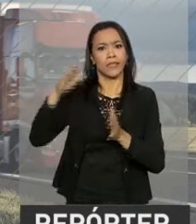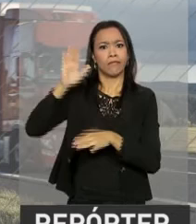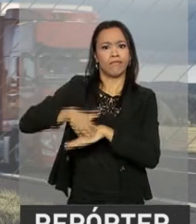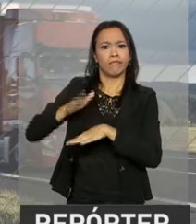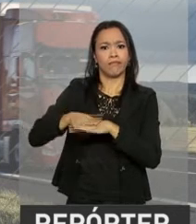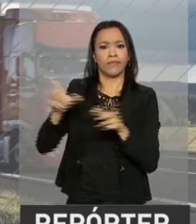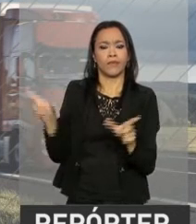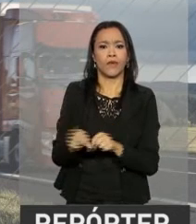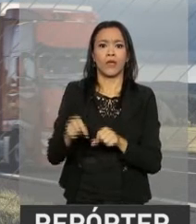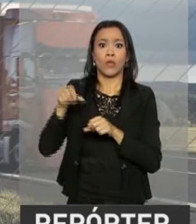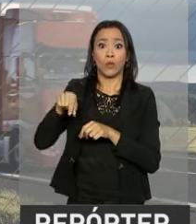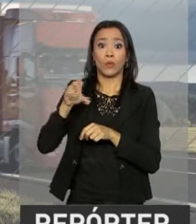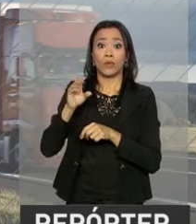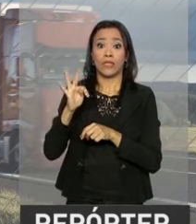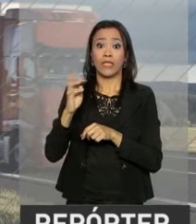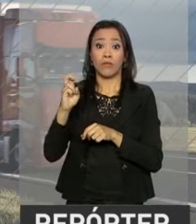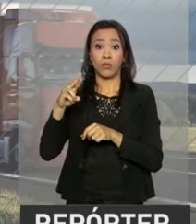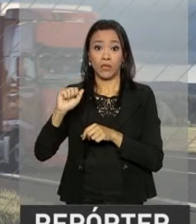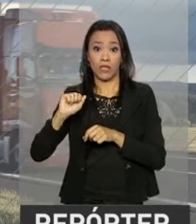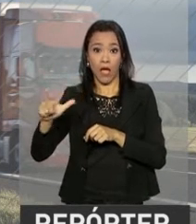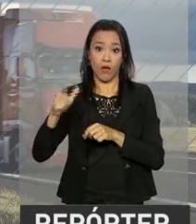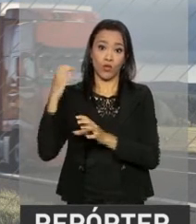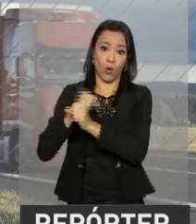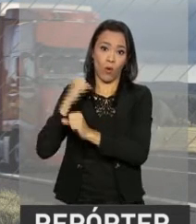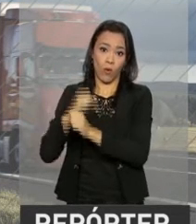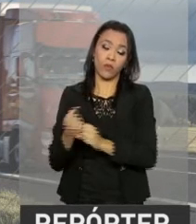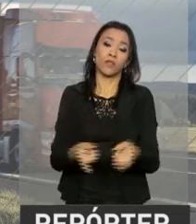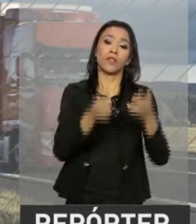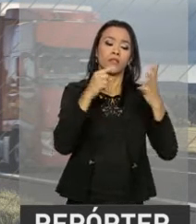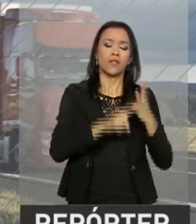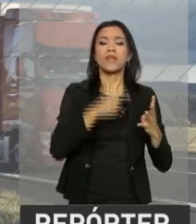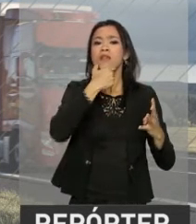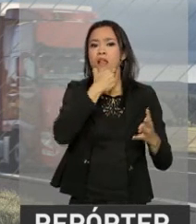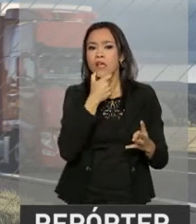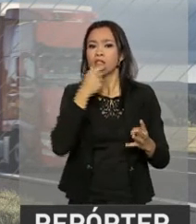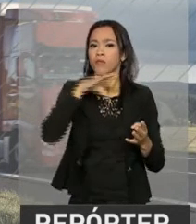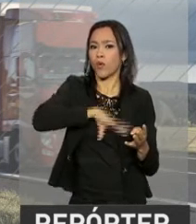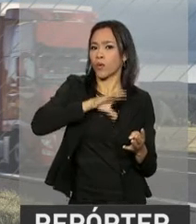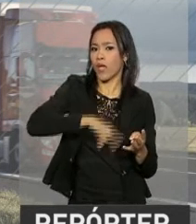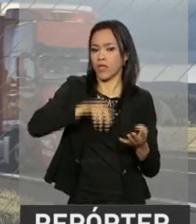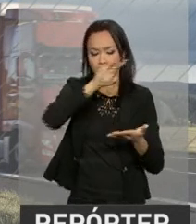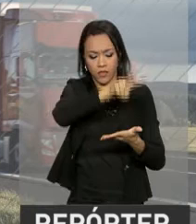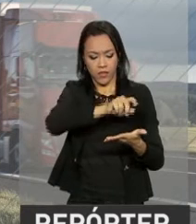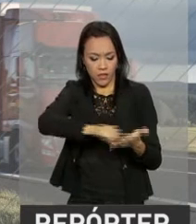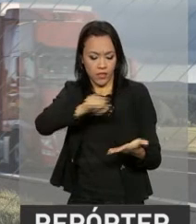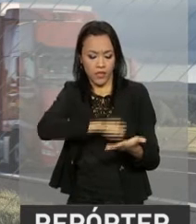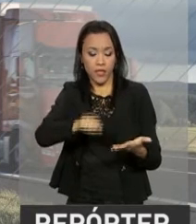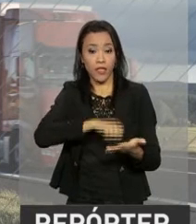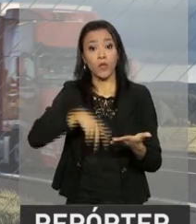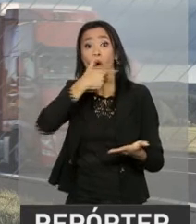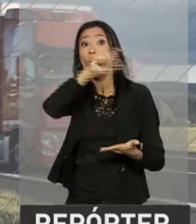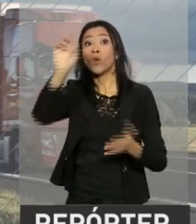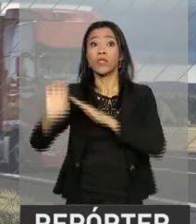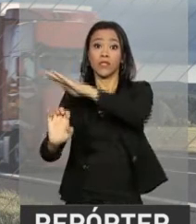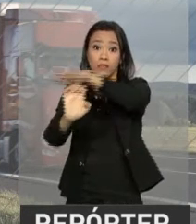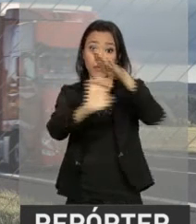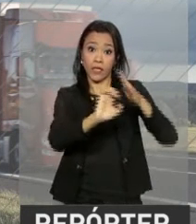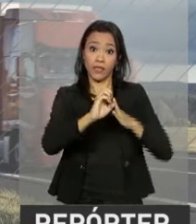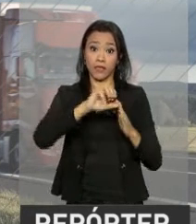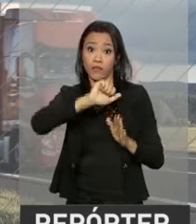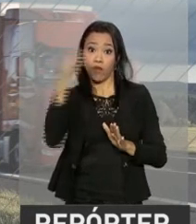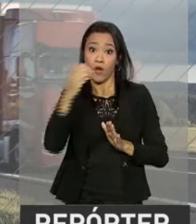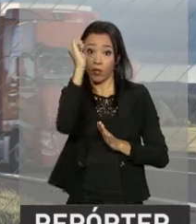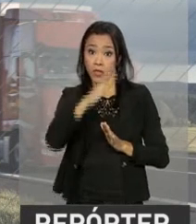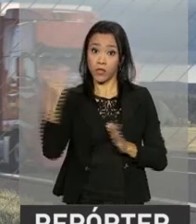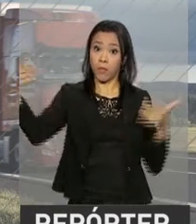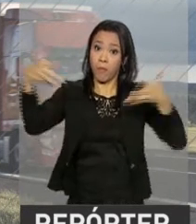do Tribunal de Contas da União também serão publicados em português e inglês para facilitar a participação de investidores estrangeiros